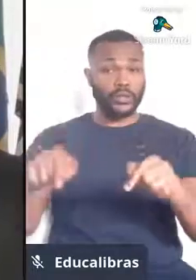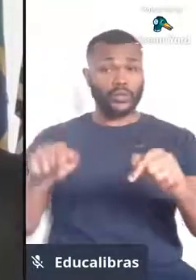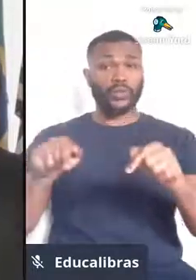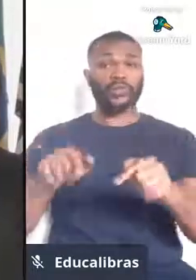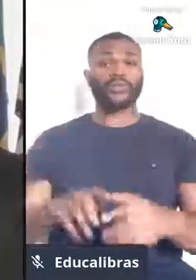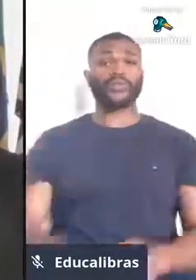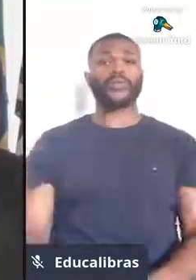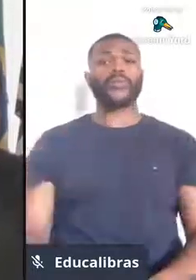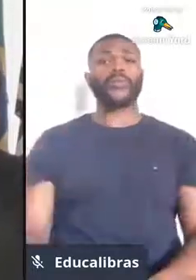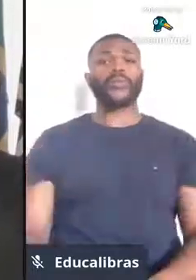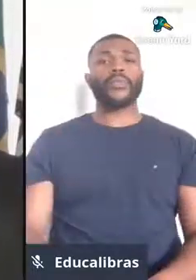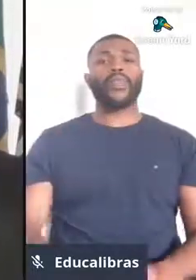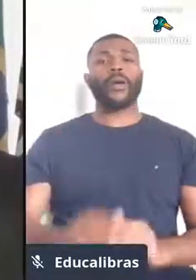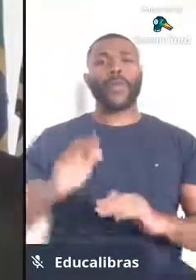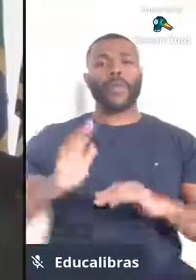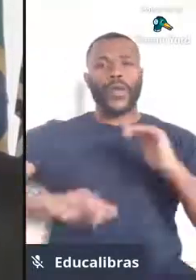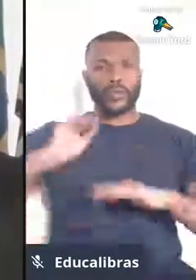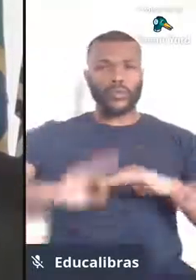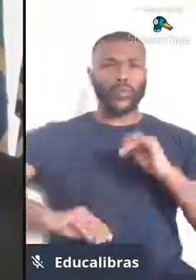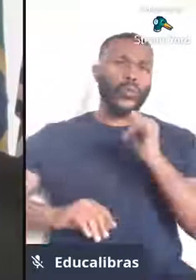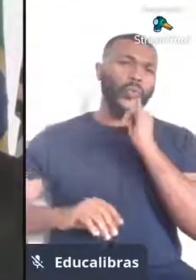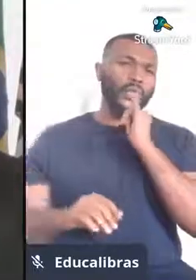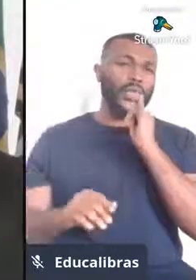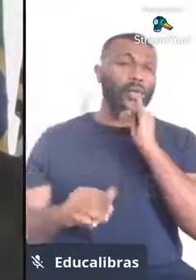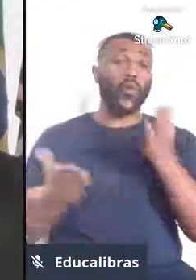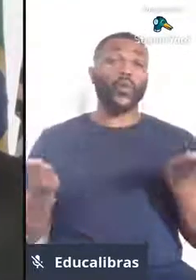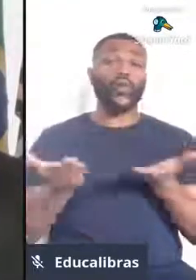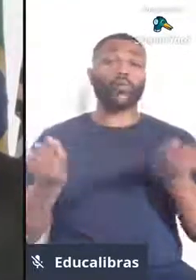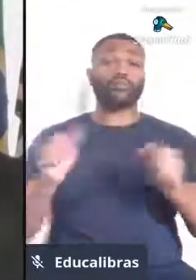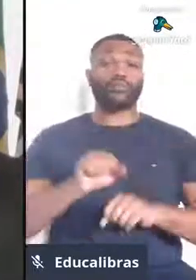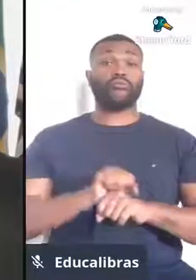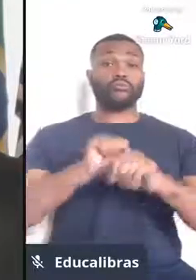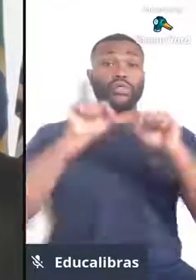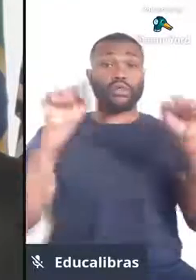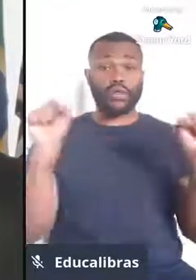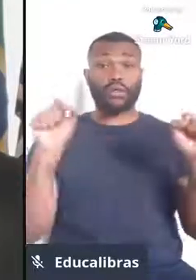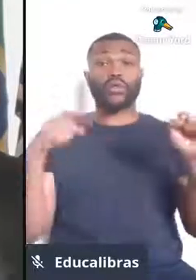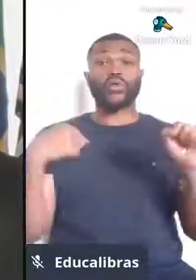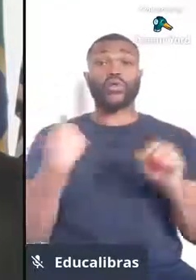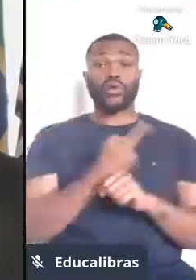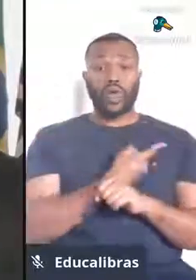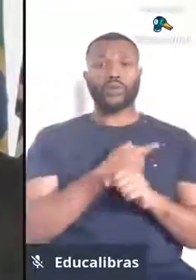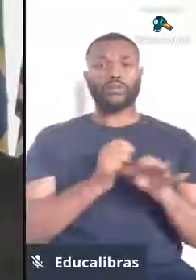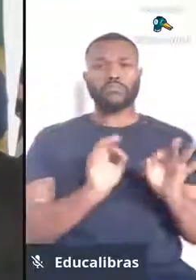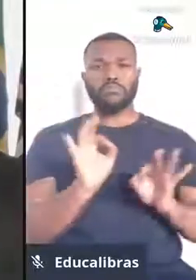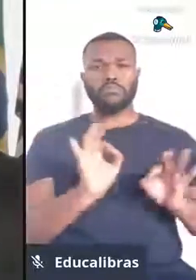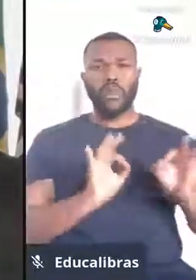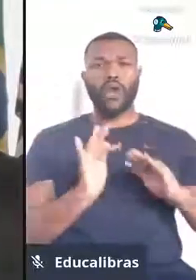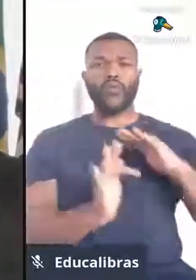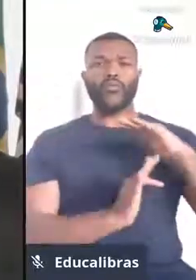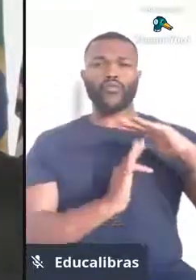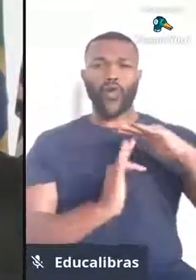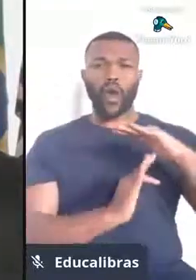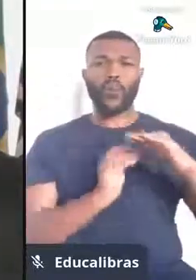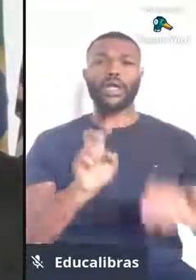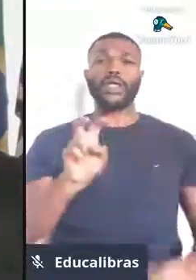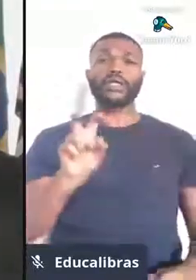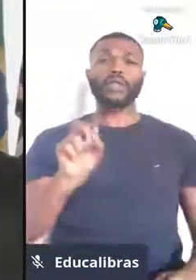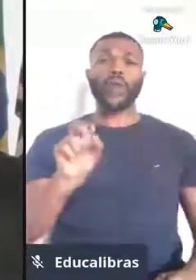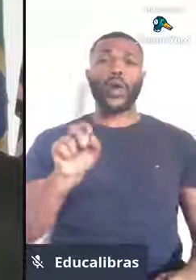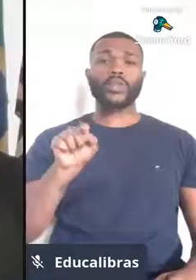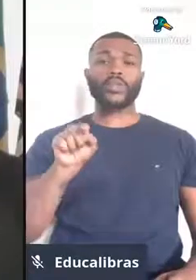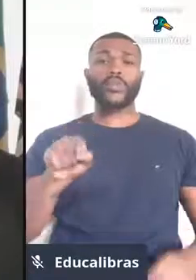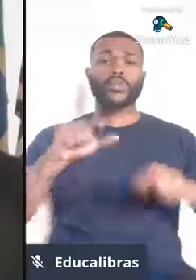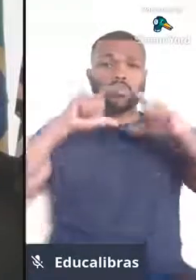Exemplos práticos, por exemplo. Então, hoje de manhã, a gente formalizou a doação de 50 mil máscaras para combate ao